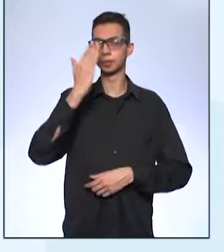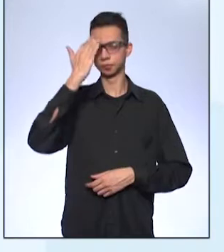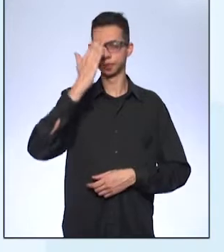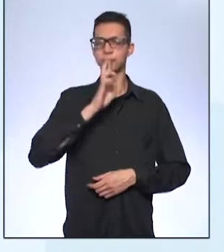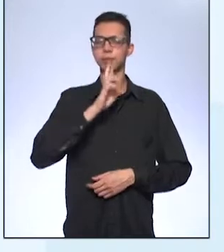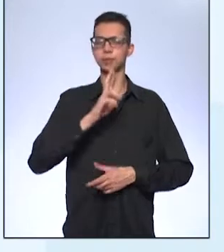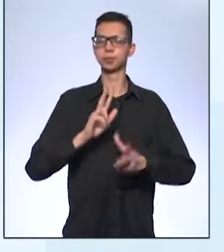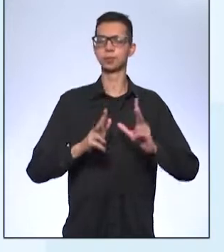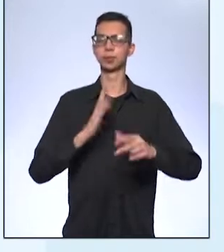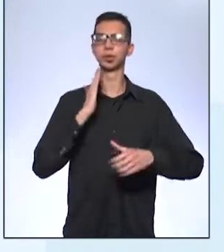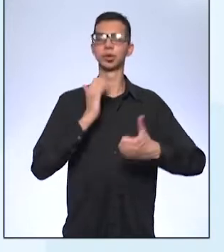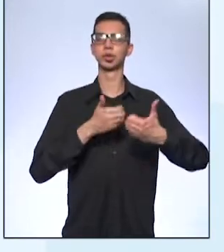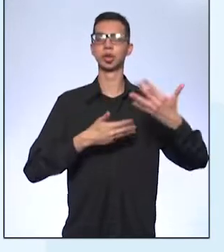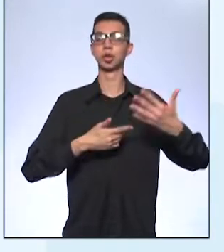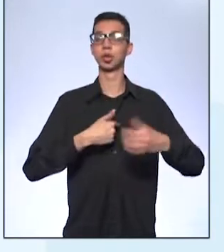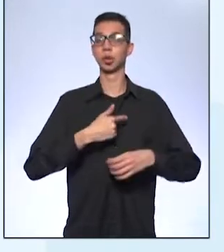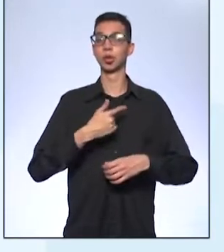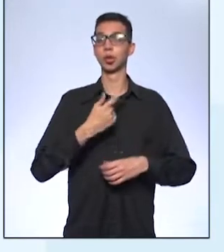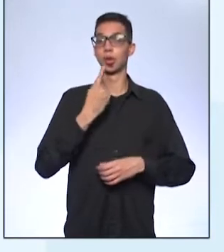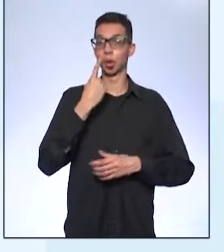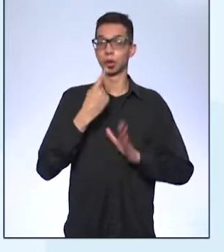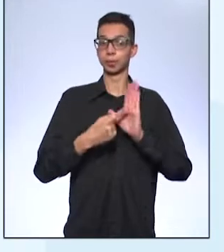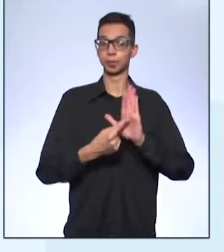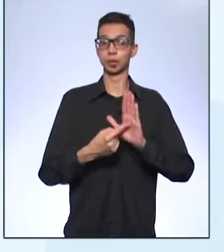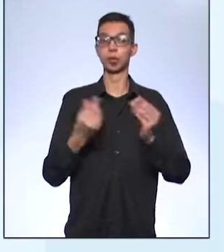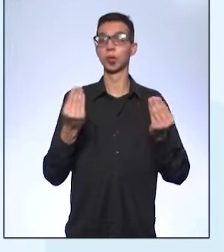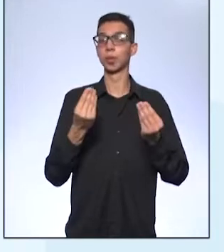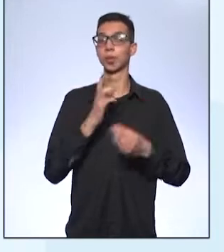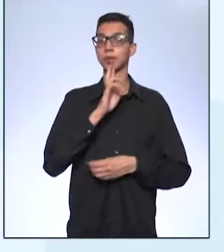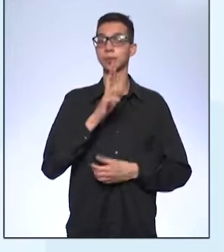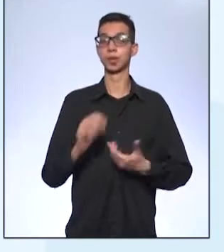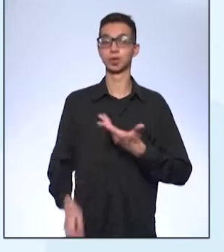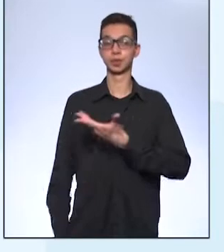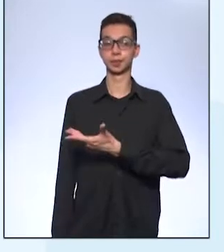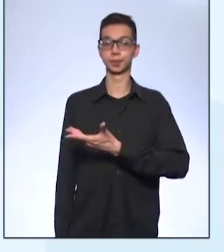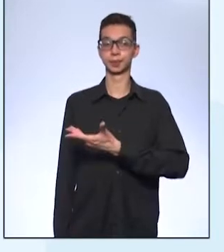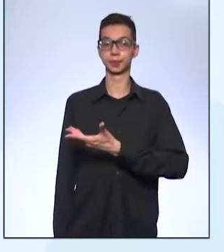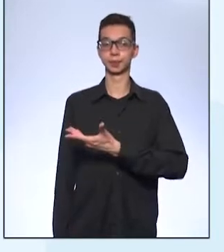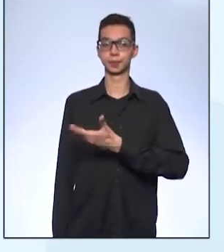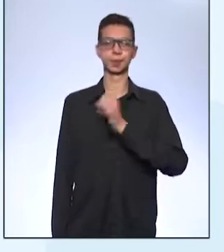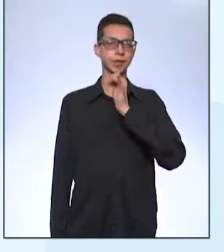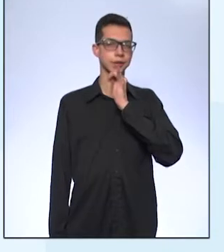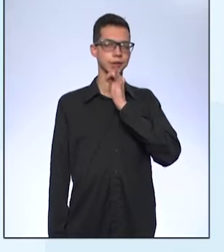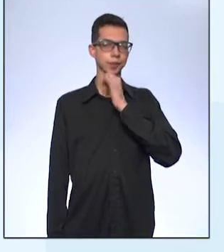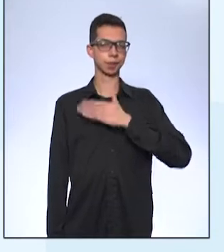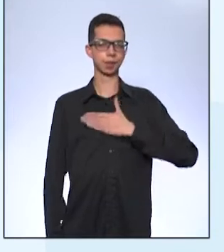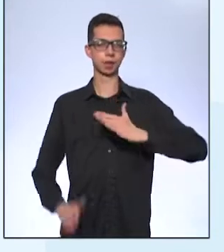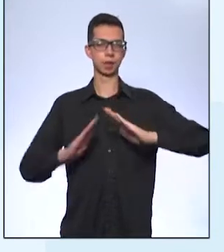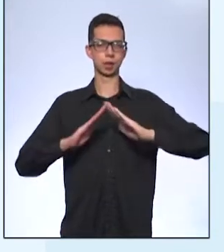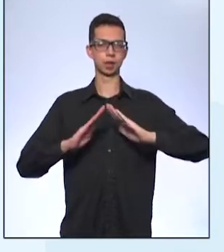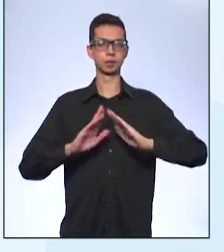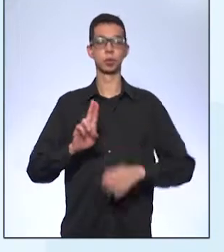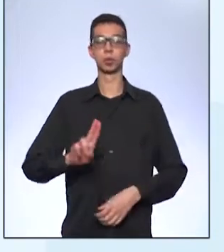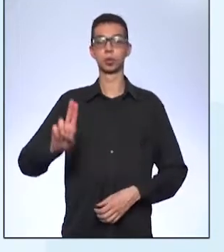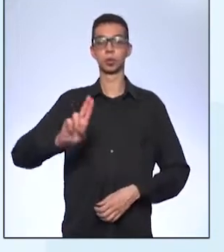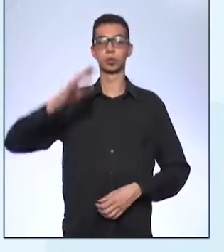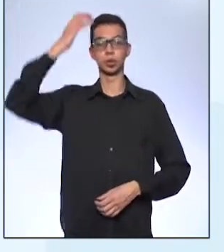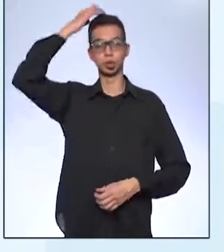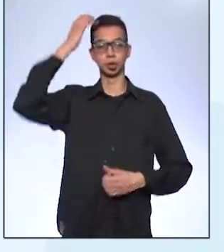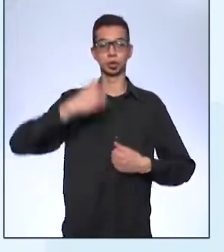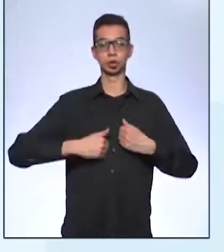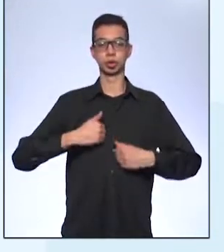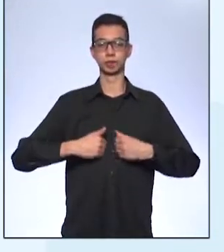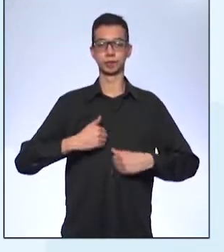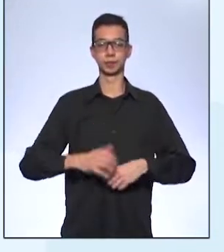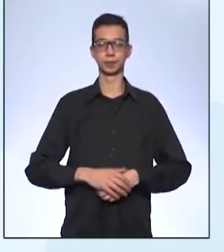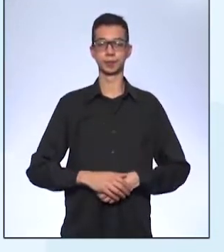como é que tem que ser a resposta. Olha só, no próximo slide, tem aqui, ó. Na minha casa, por exemplo, we use the shower about 7 hours a